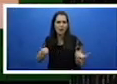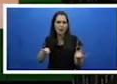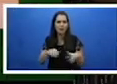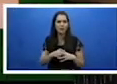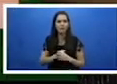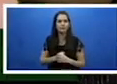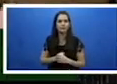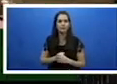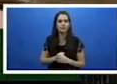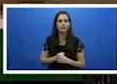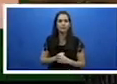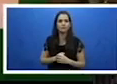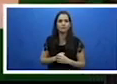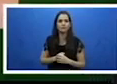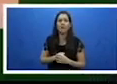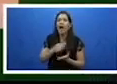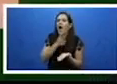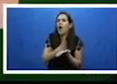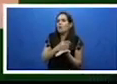A partir daí,